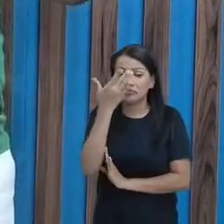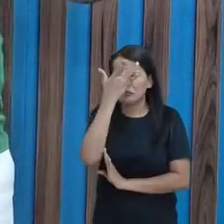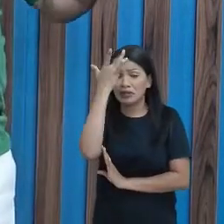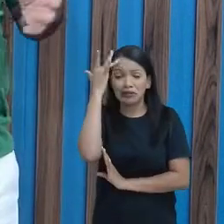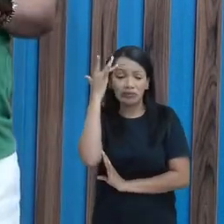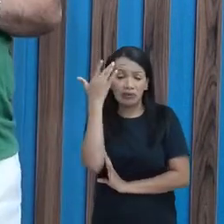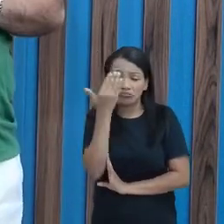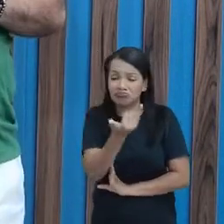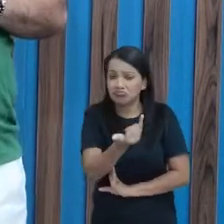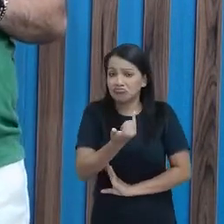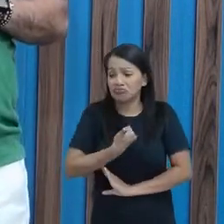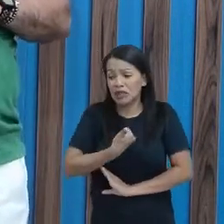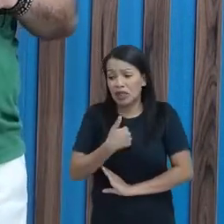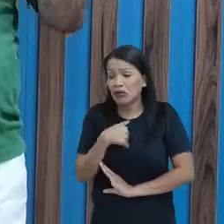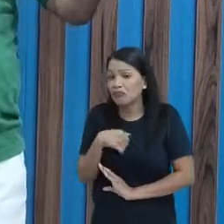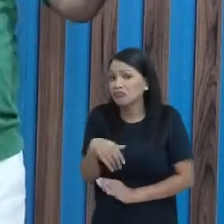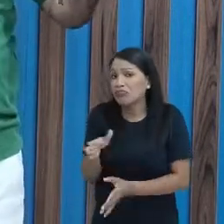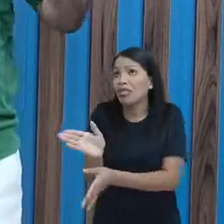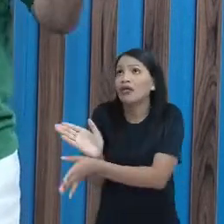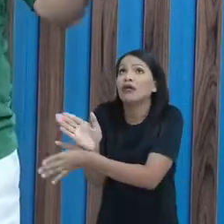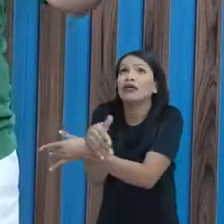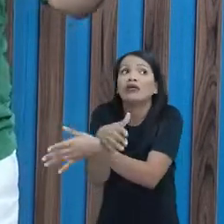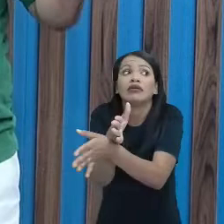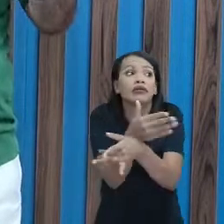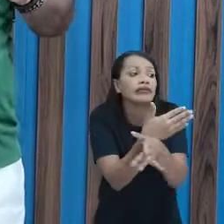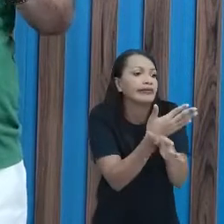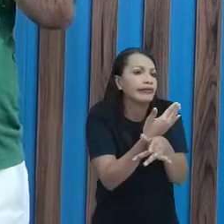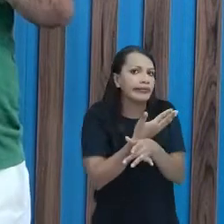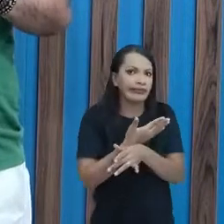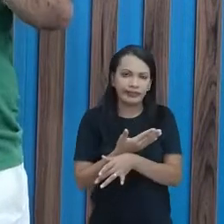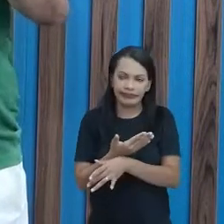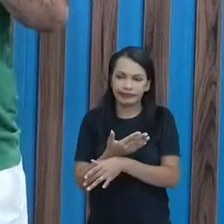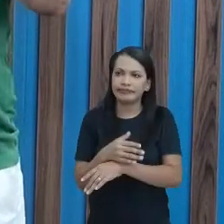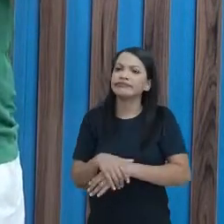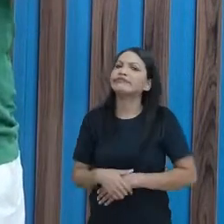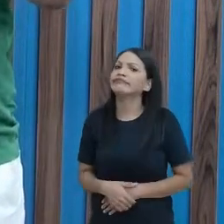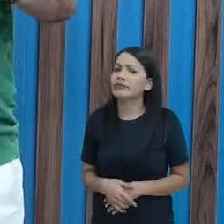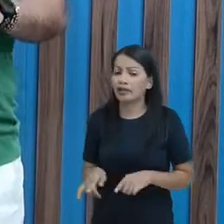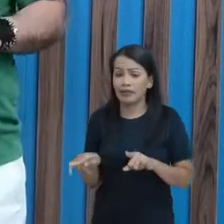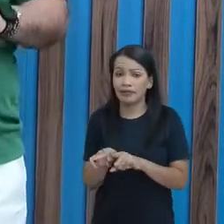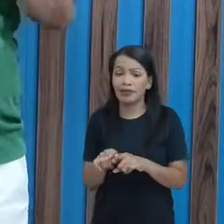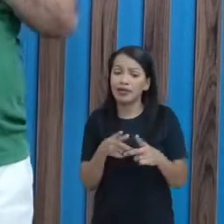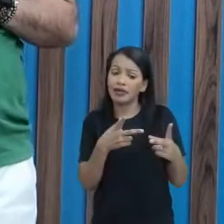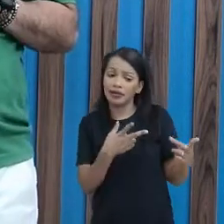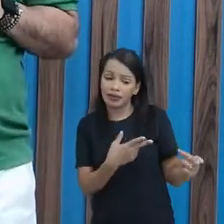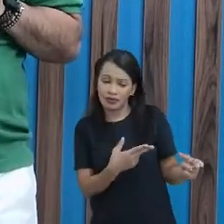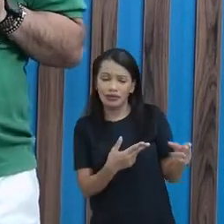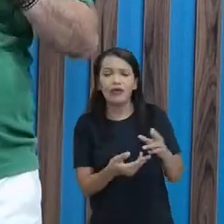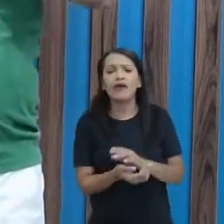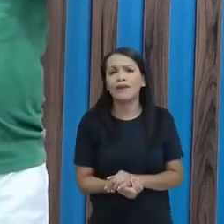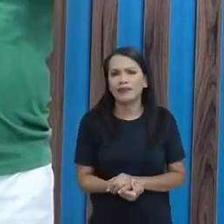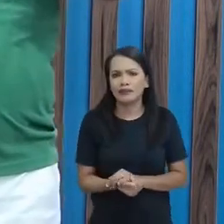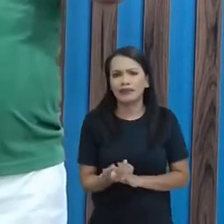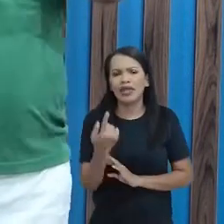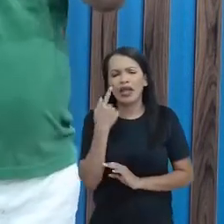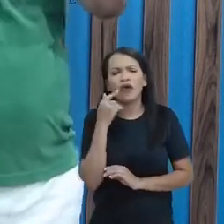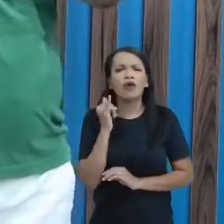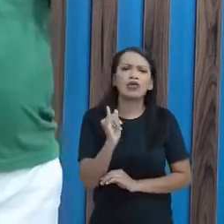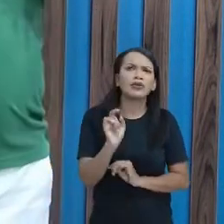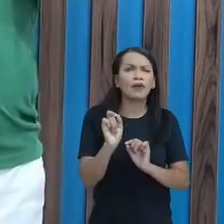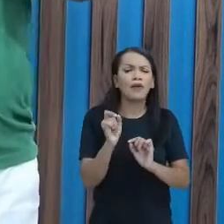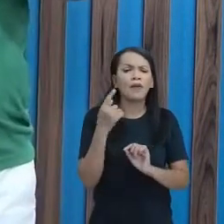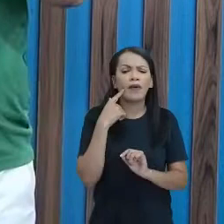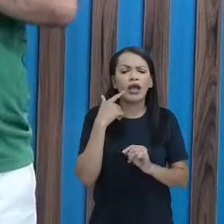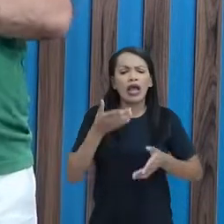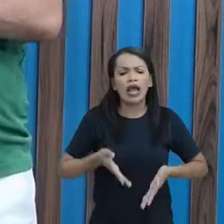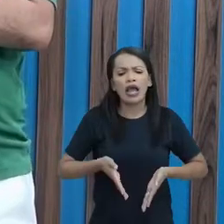se eu chegar lá e eu perguntar, ele está morando lá, professor, eu tenho que chegar em tal local. Ele vai dizer, tu segue em frente ali, pega a